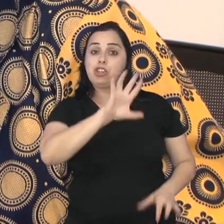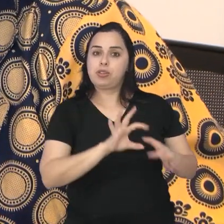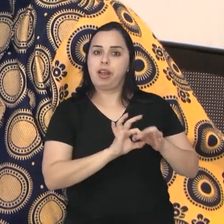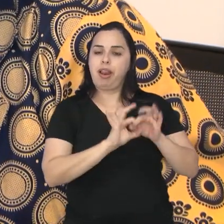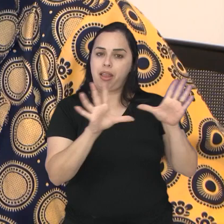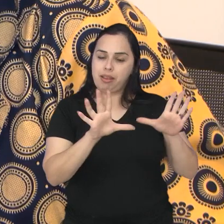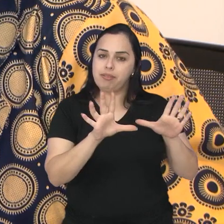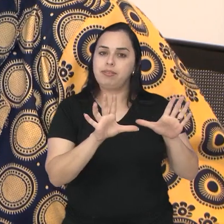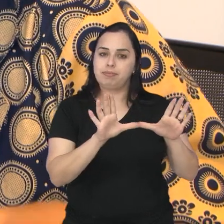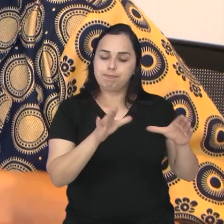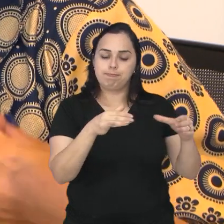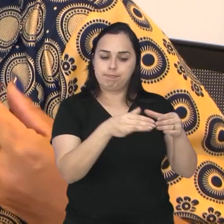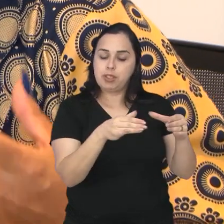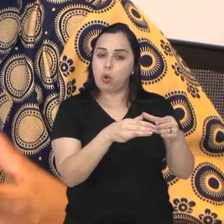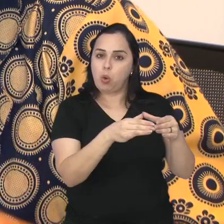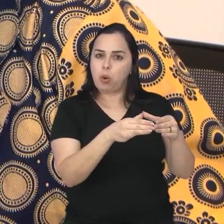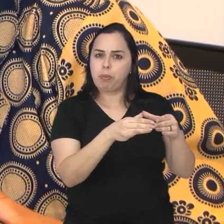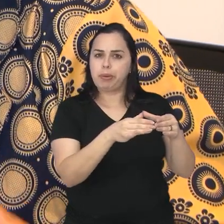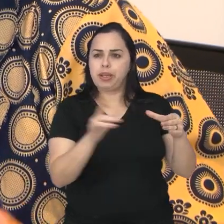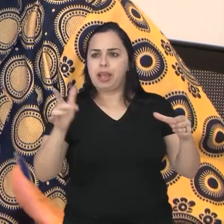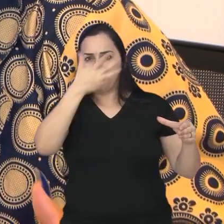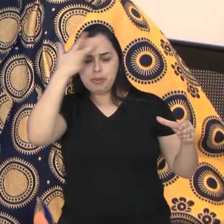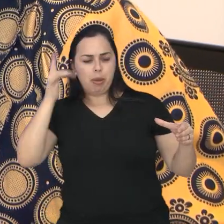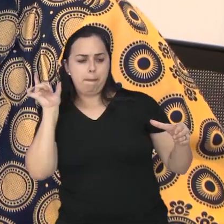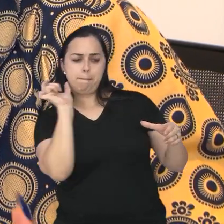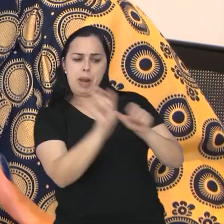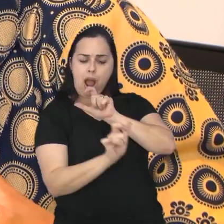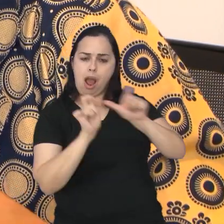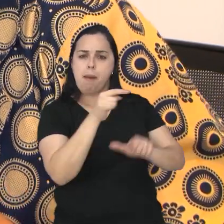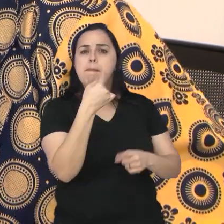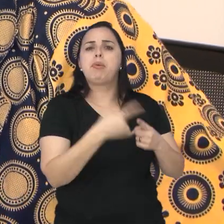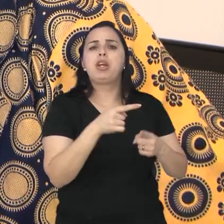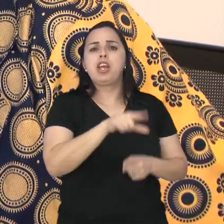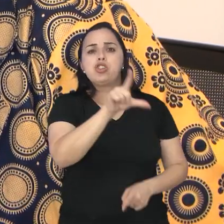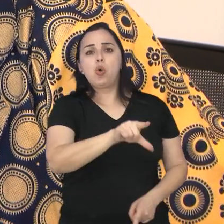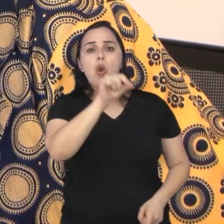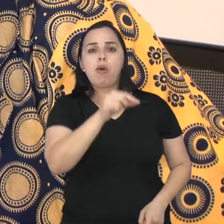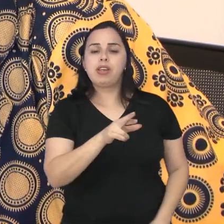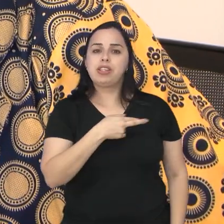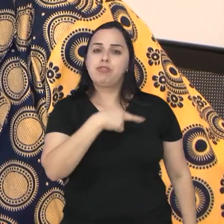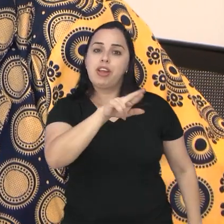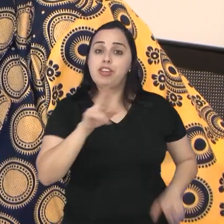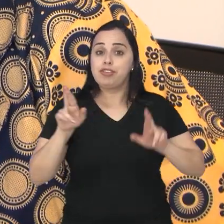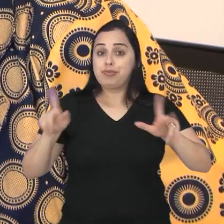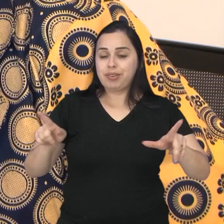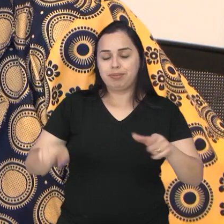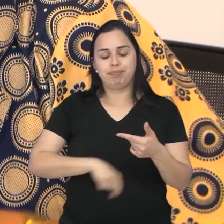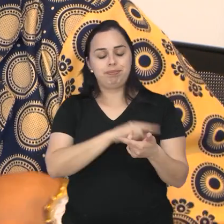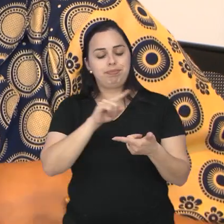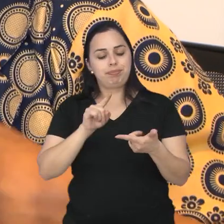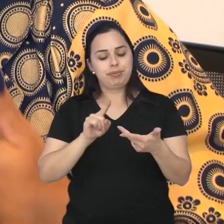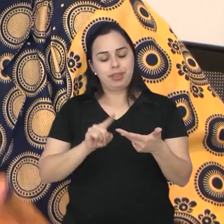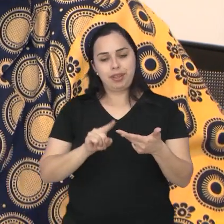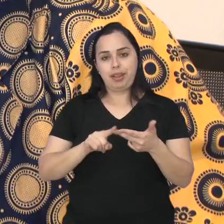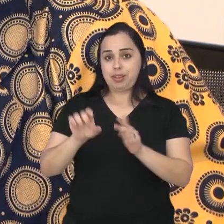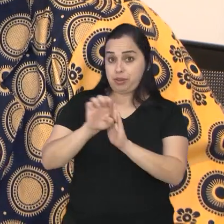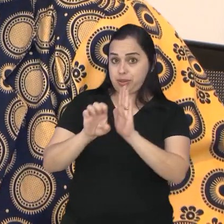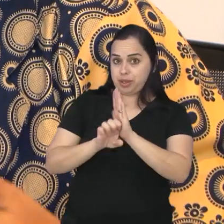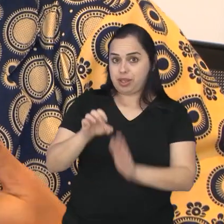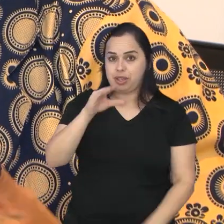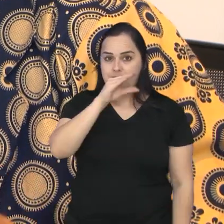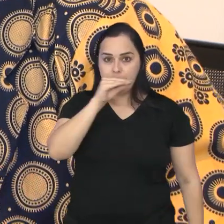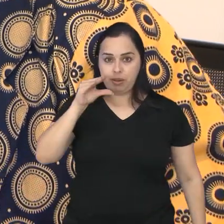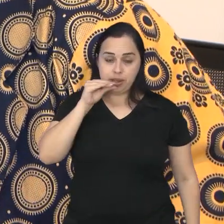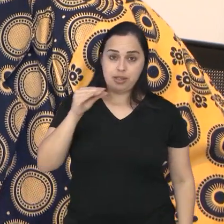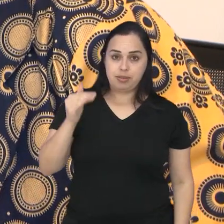religiosa né quando esse grupo religioso é atacado em função da sua escolha religiosa temos ainda